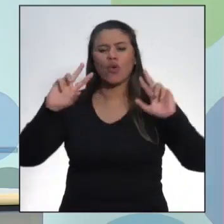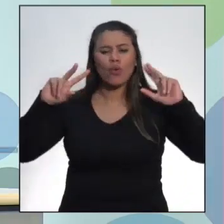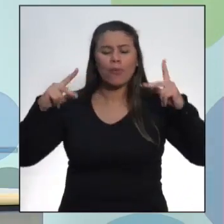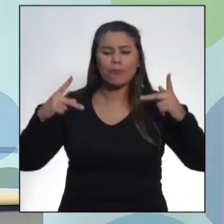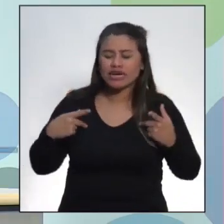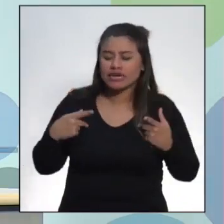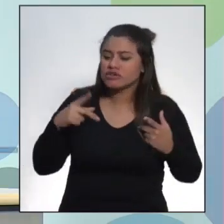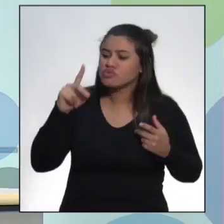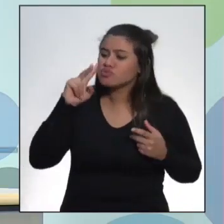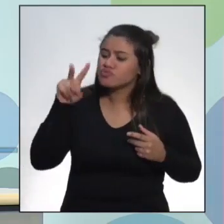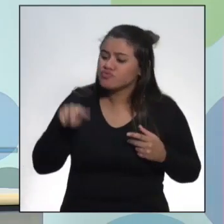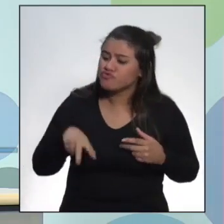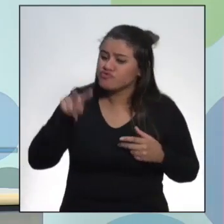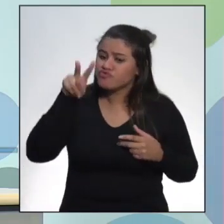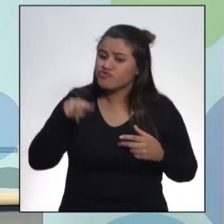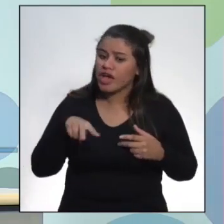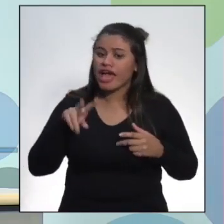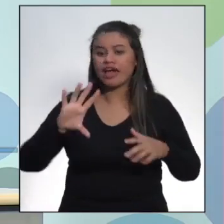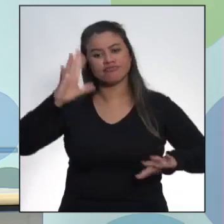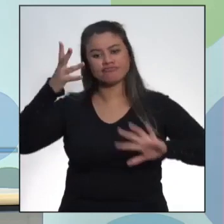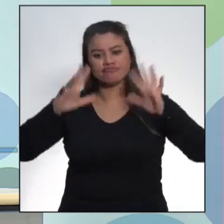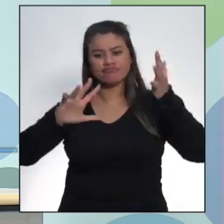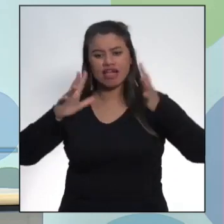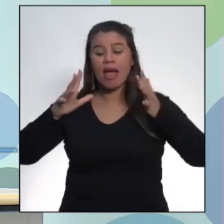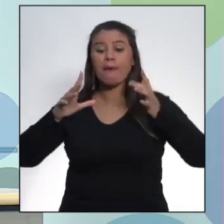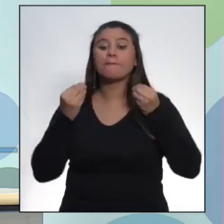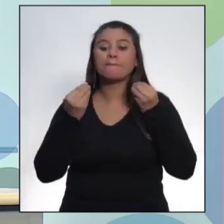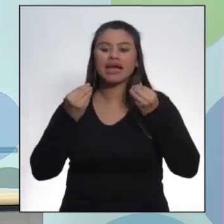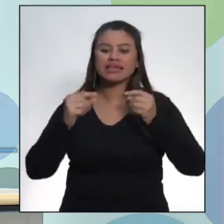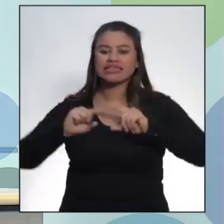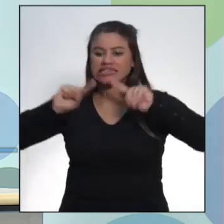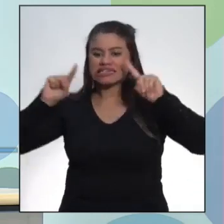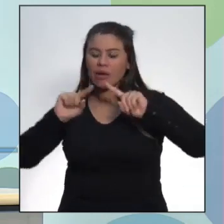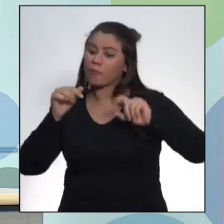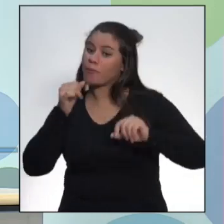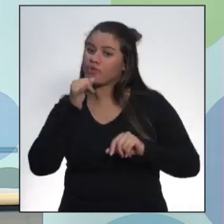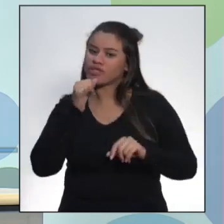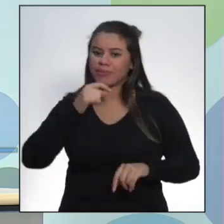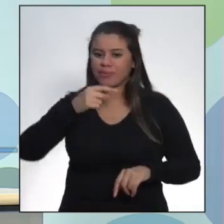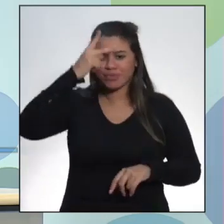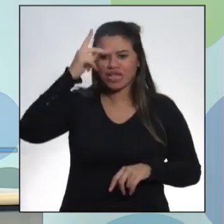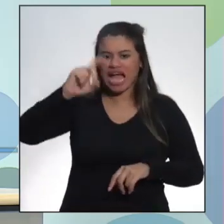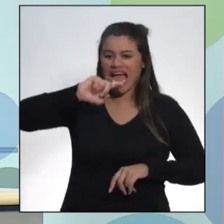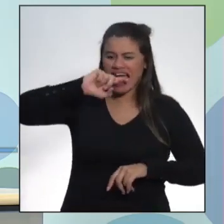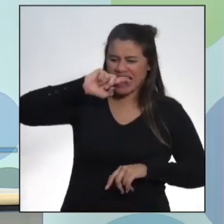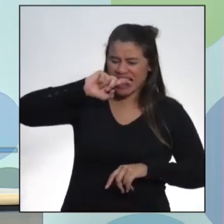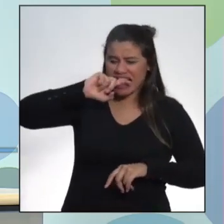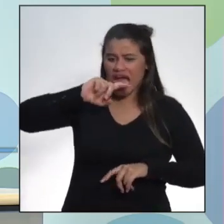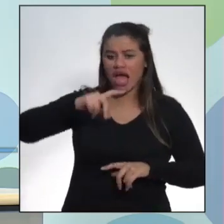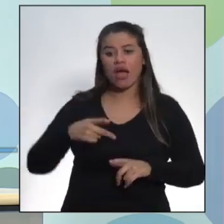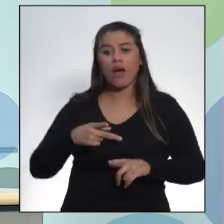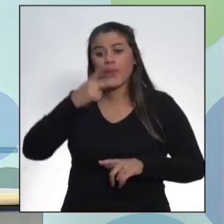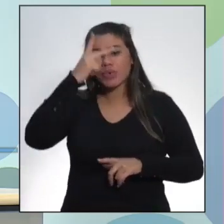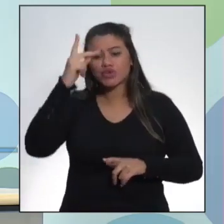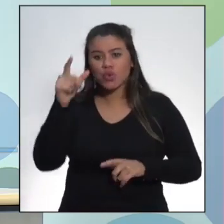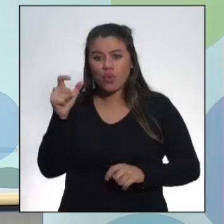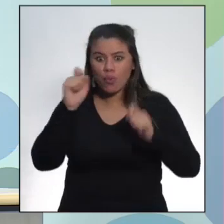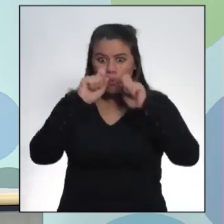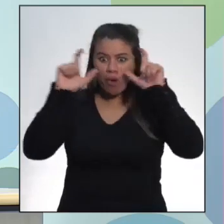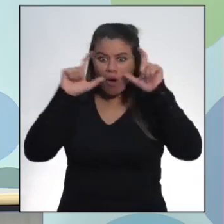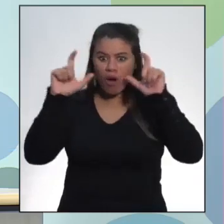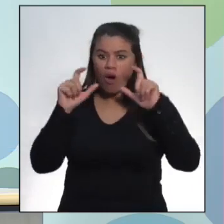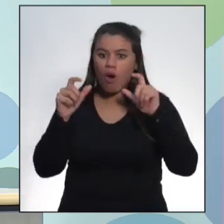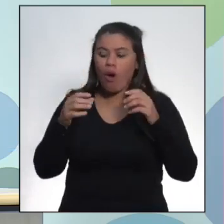situações específicas para criticar comportamentos, né? O invejoso, né? O glutão, o cara que gosta muito